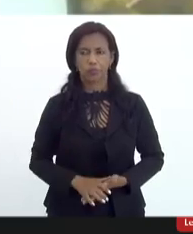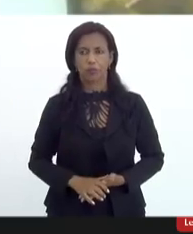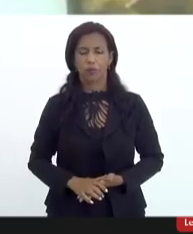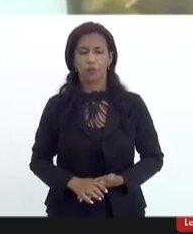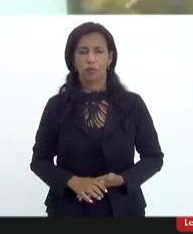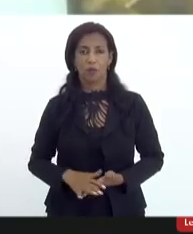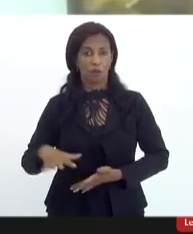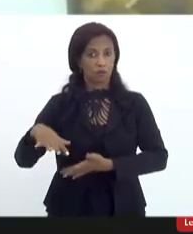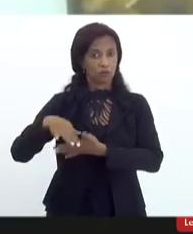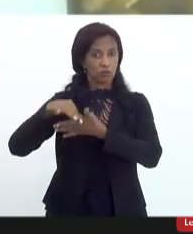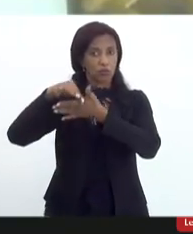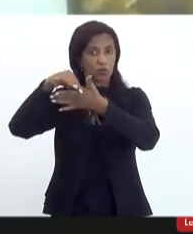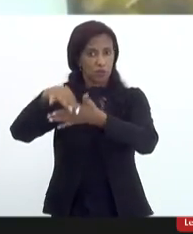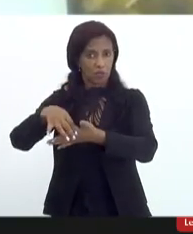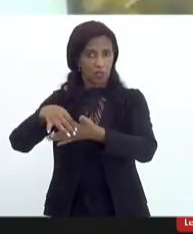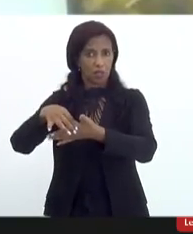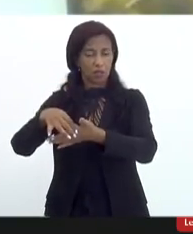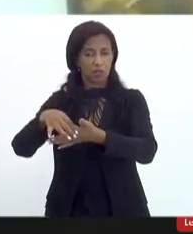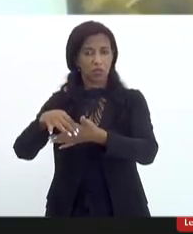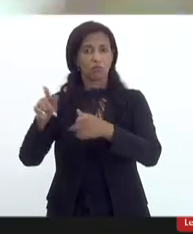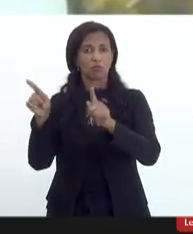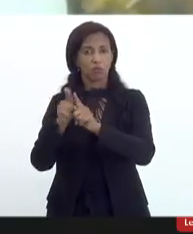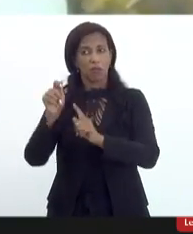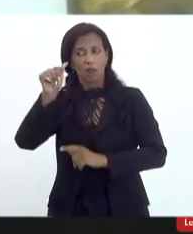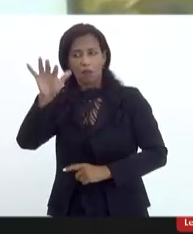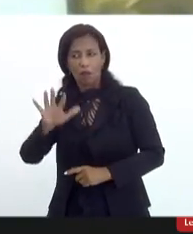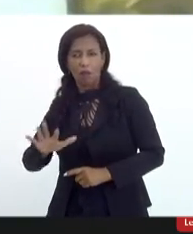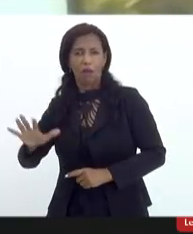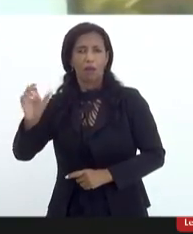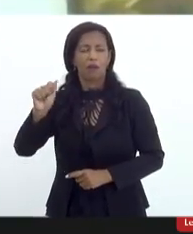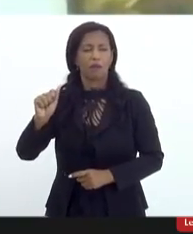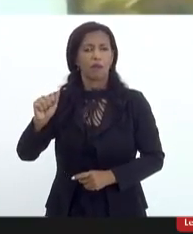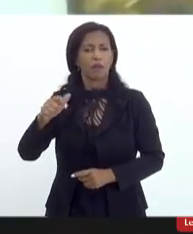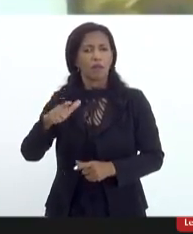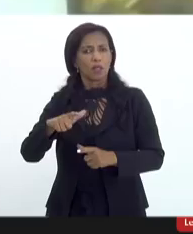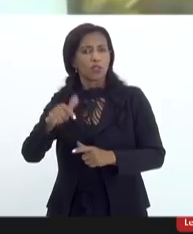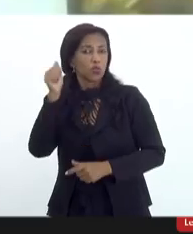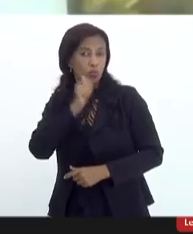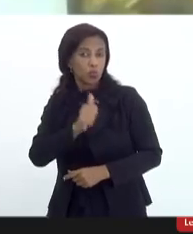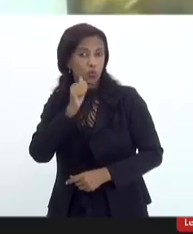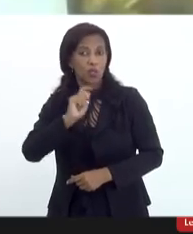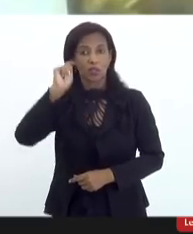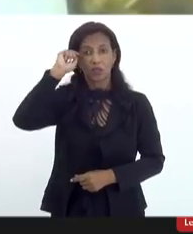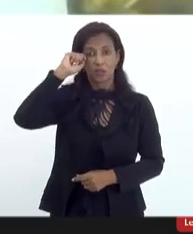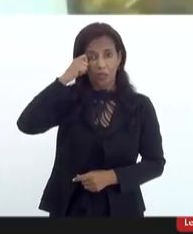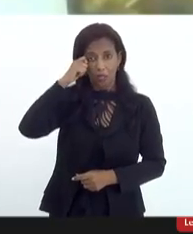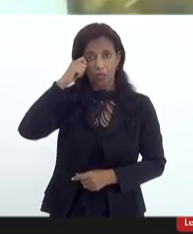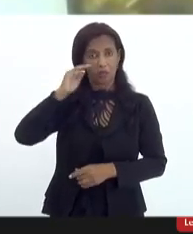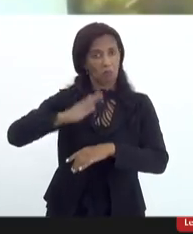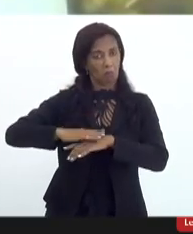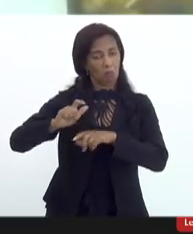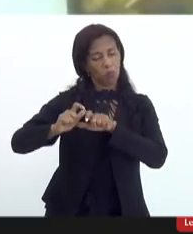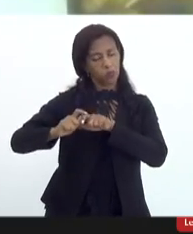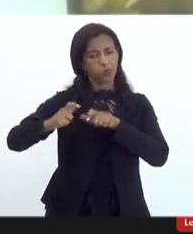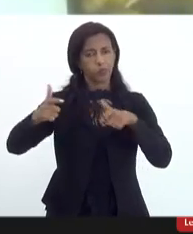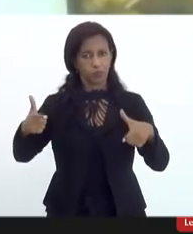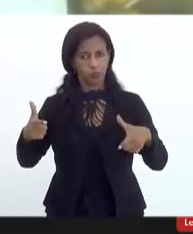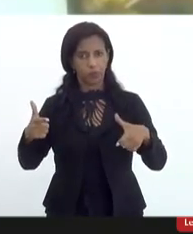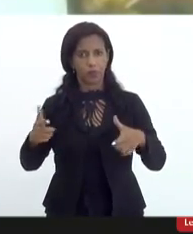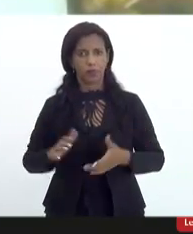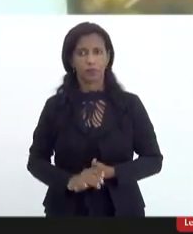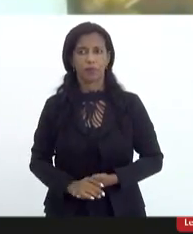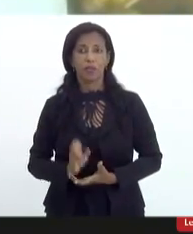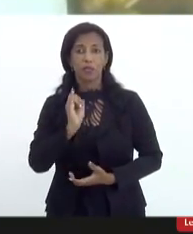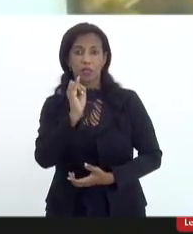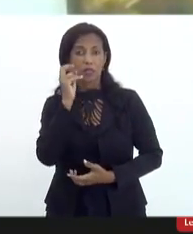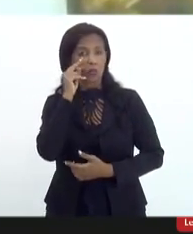As lideranças de matriz africana, que na sua maioria de mulheres negras, e se a